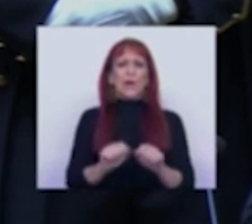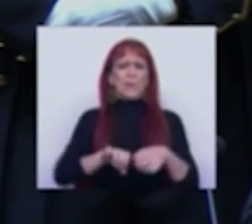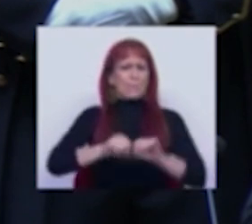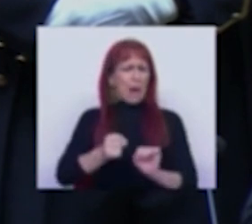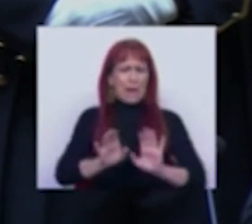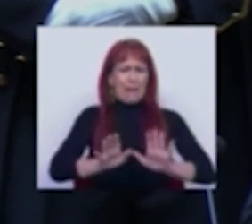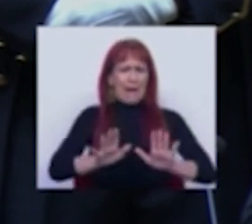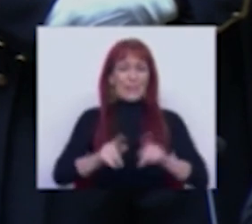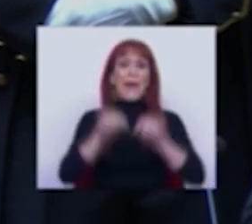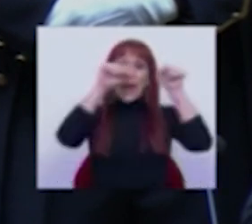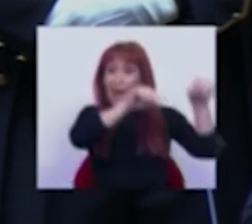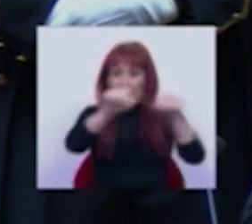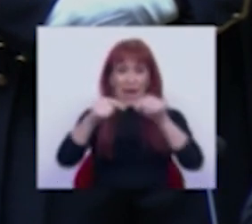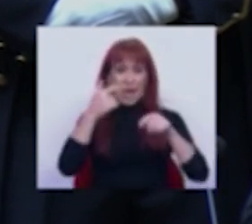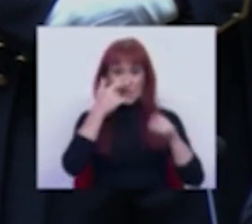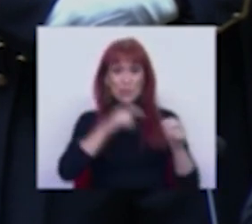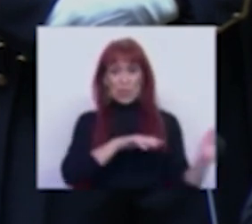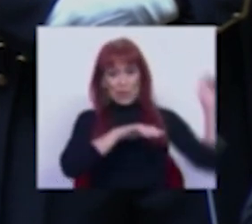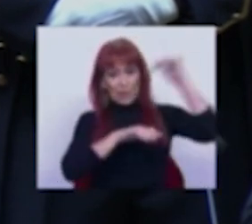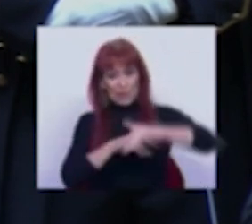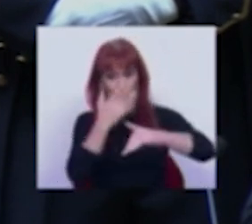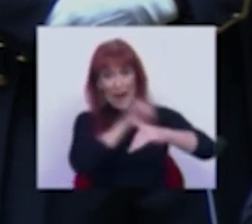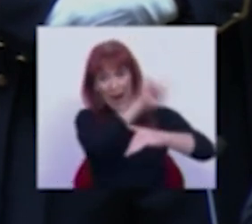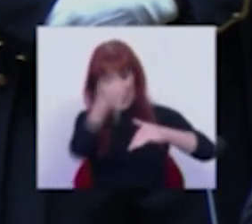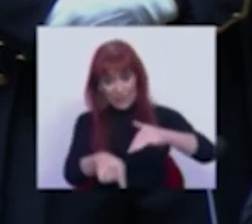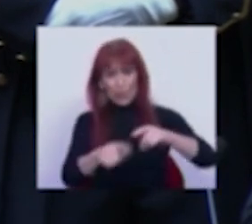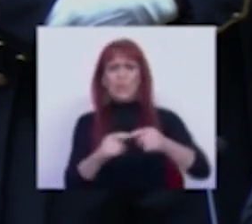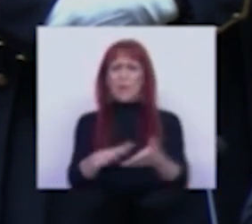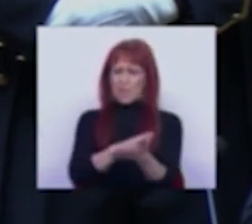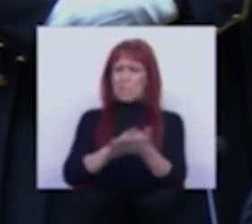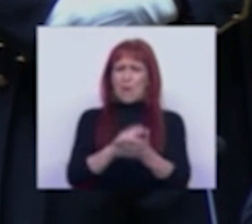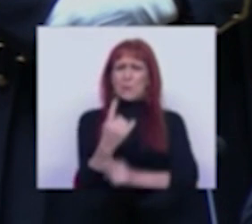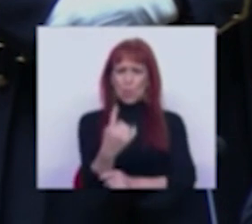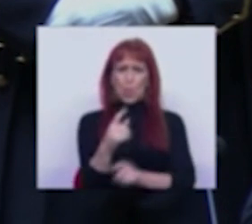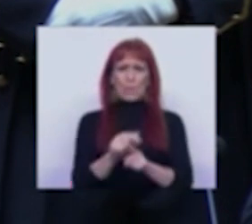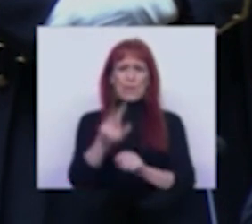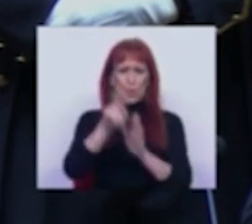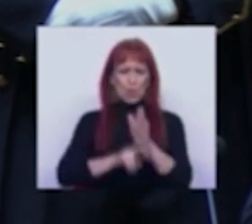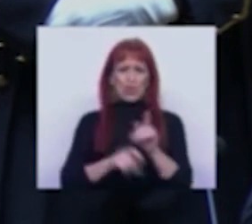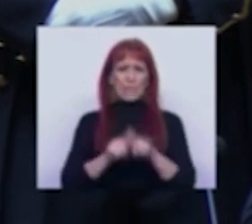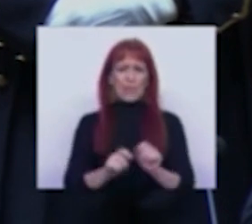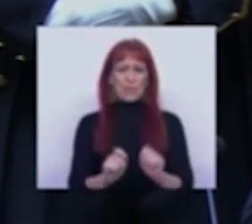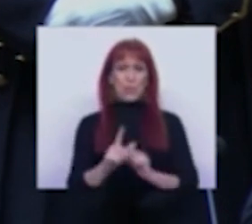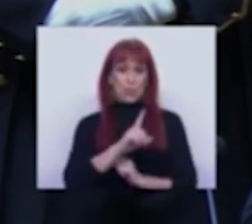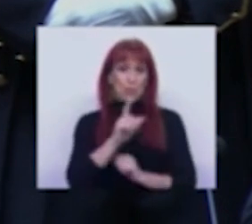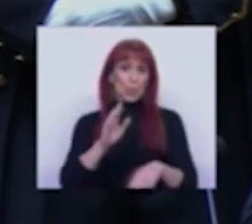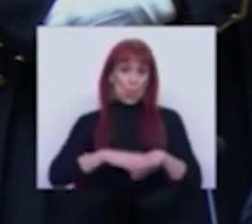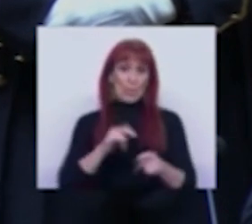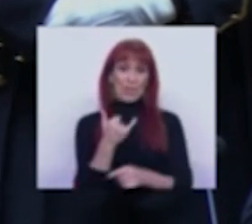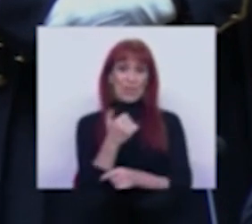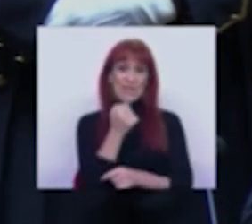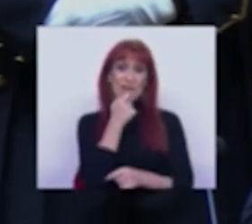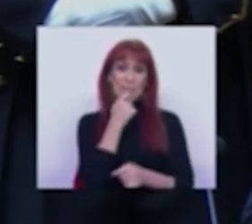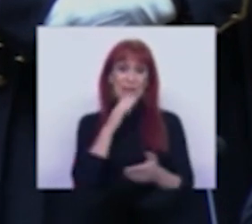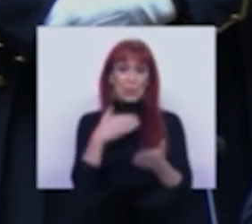fratura. Esses imigrantes retornados são um dos alicerces do regime saído do 25 de Abril